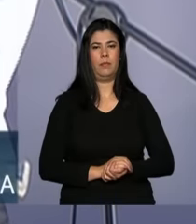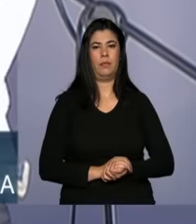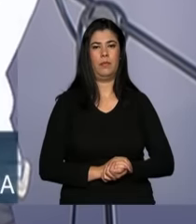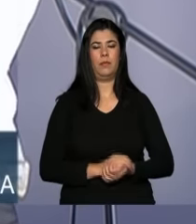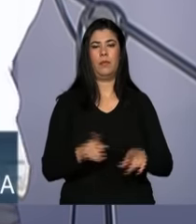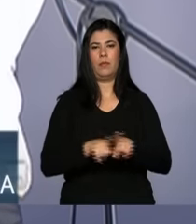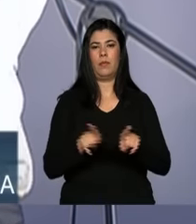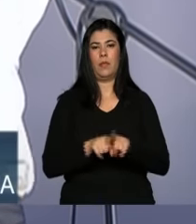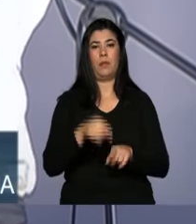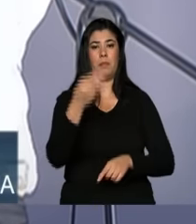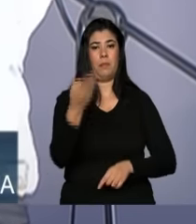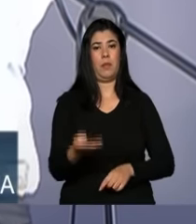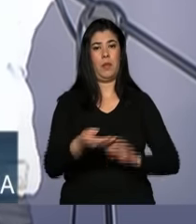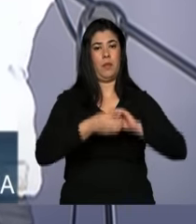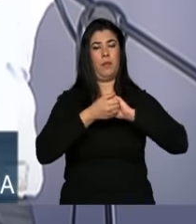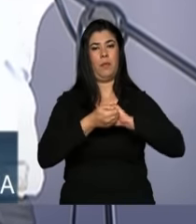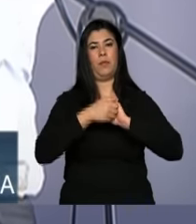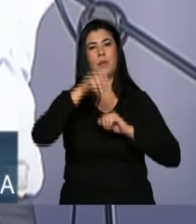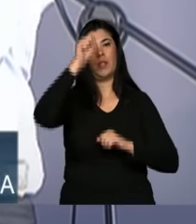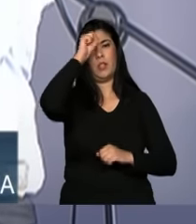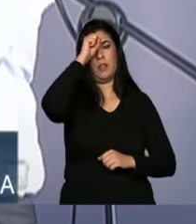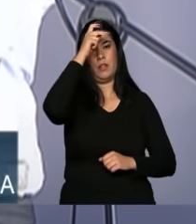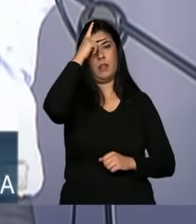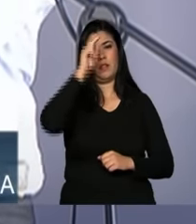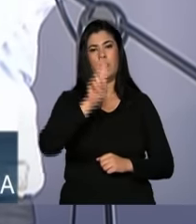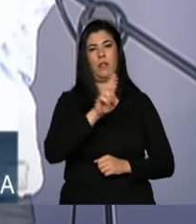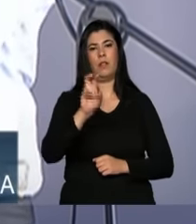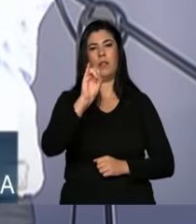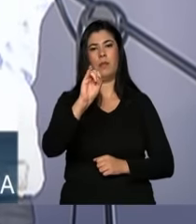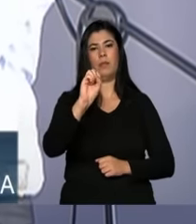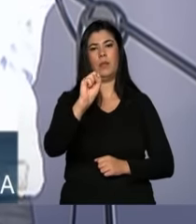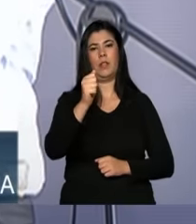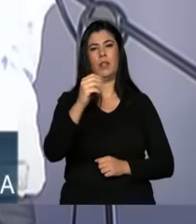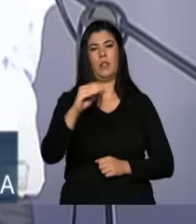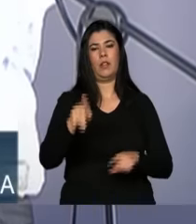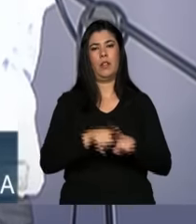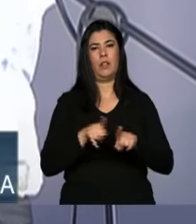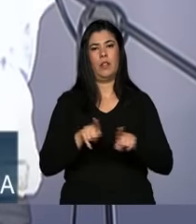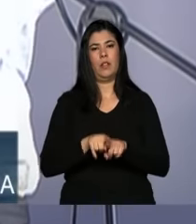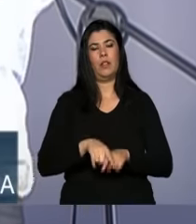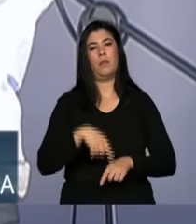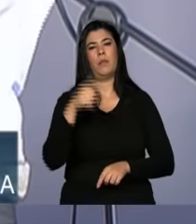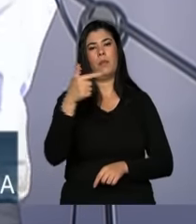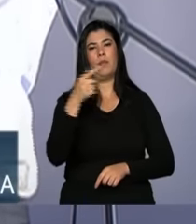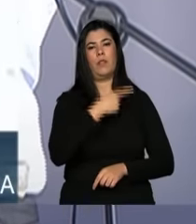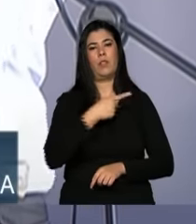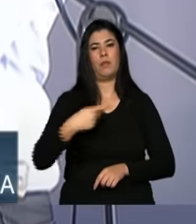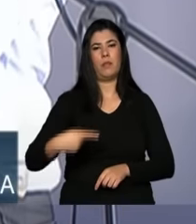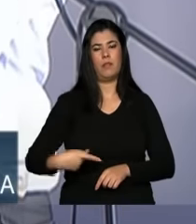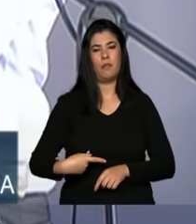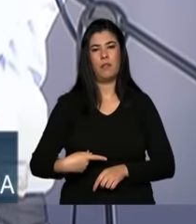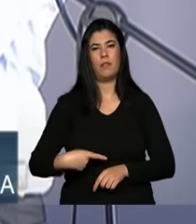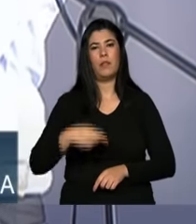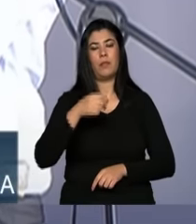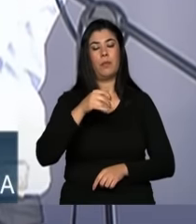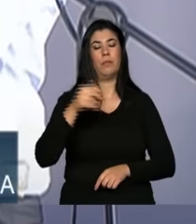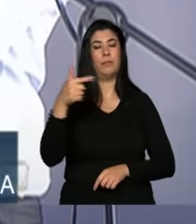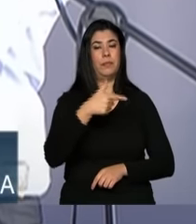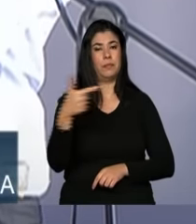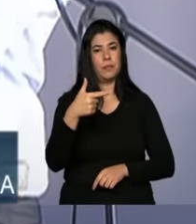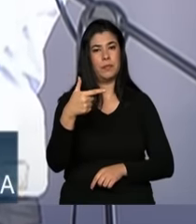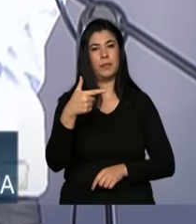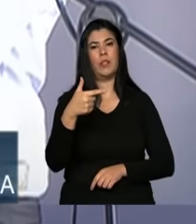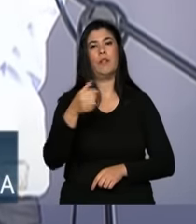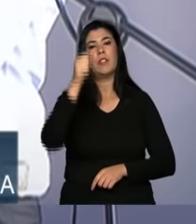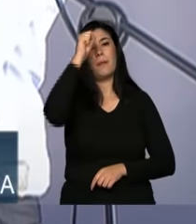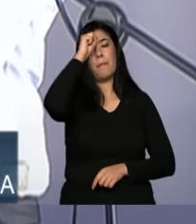O nosso prefeito Isaac, o irmão Francisco, vice-prefeito, aos demais prefeitos da